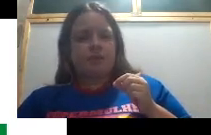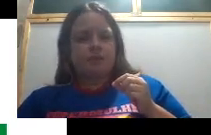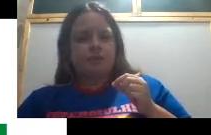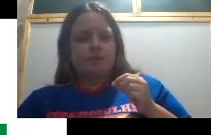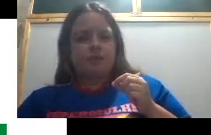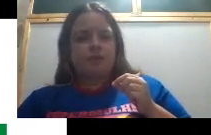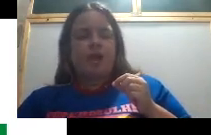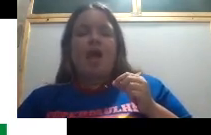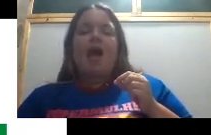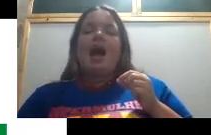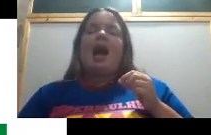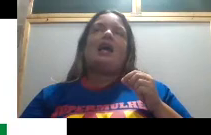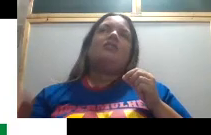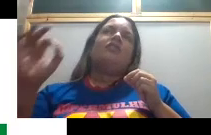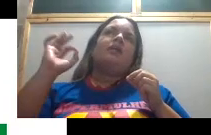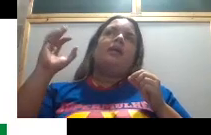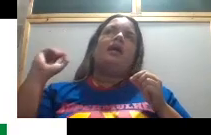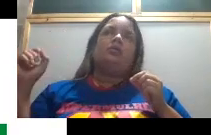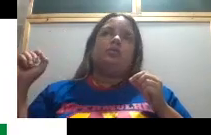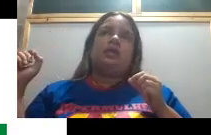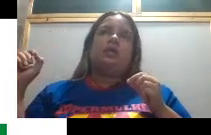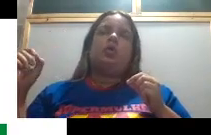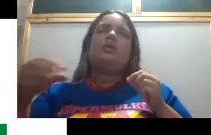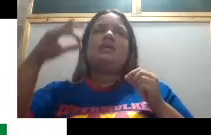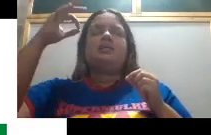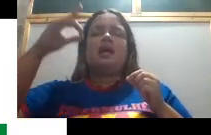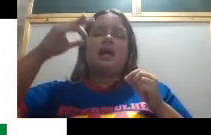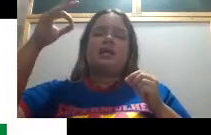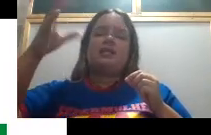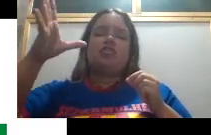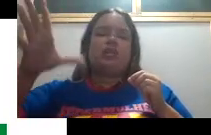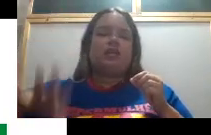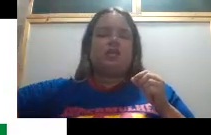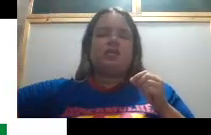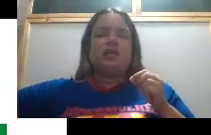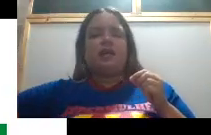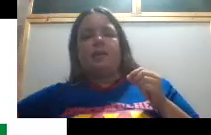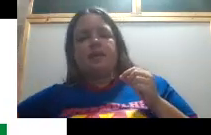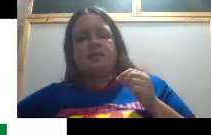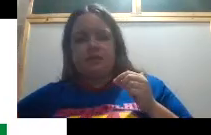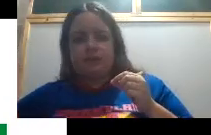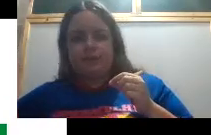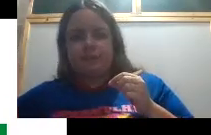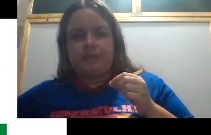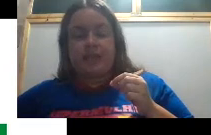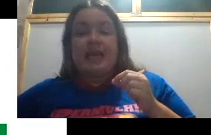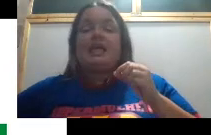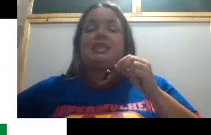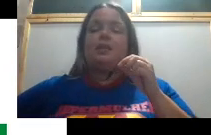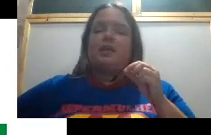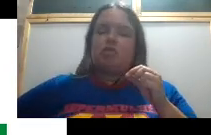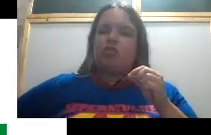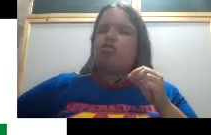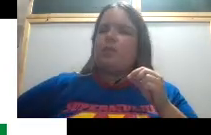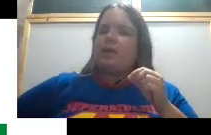estrelinha sozinha E aí vem a pergunta o que esperar que essa estrela sozinha tá representando